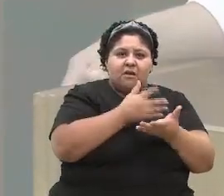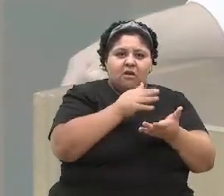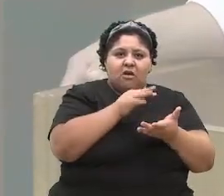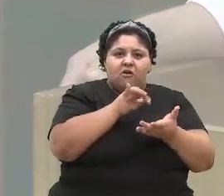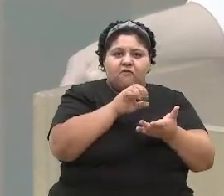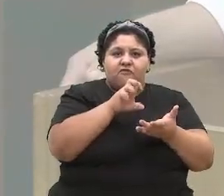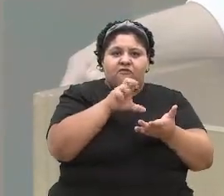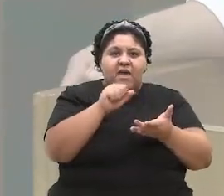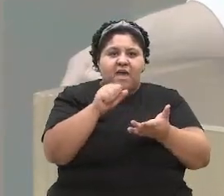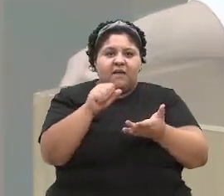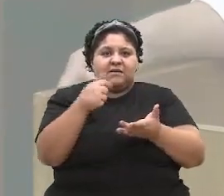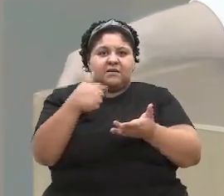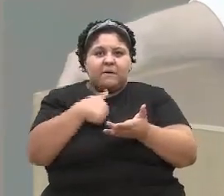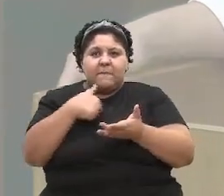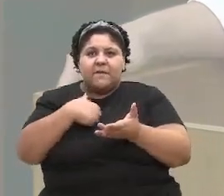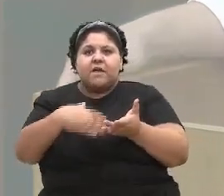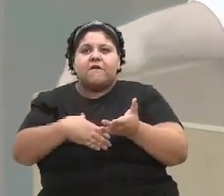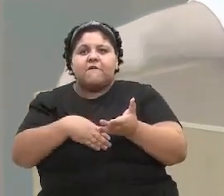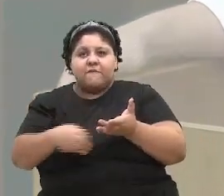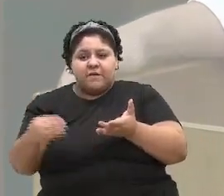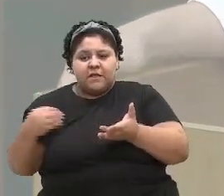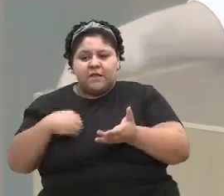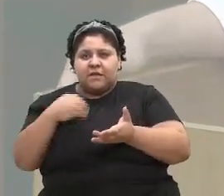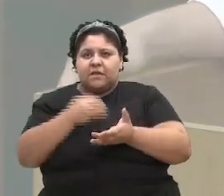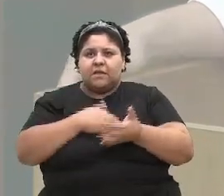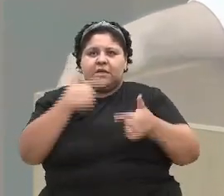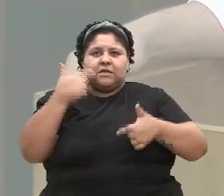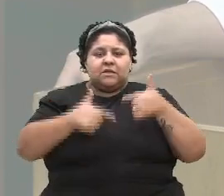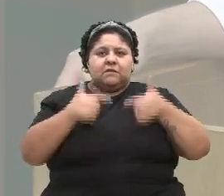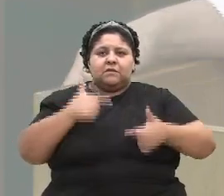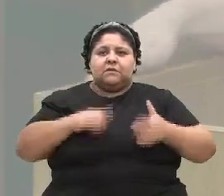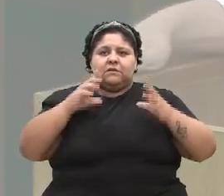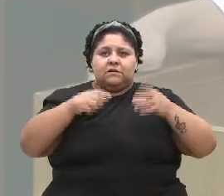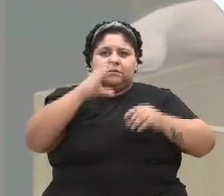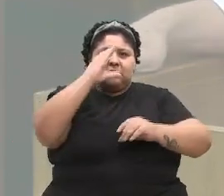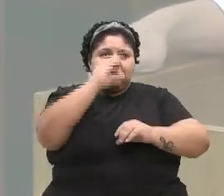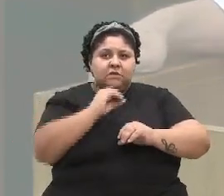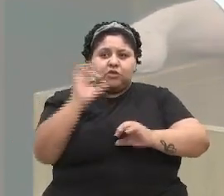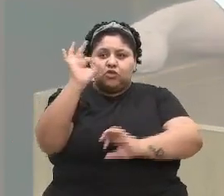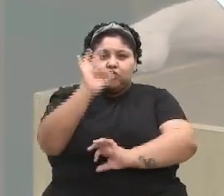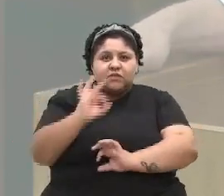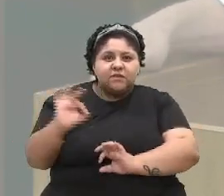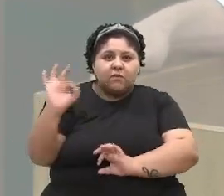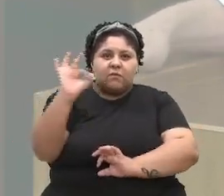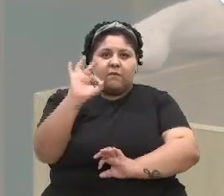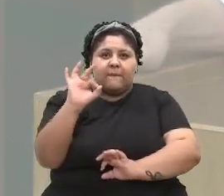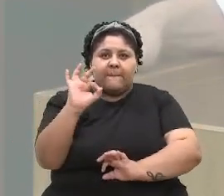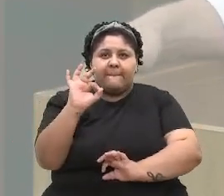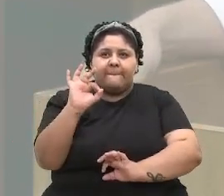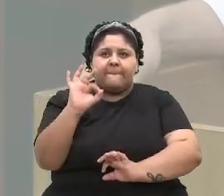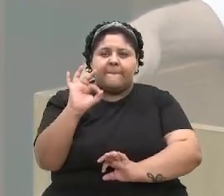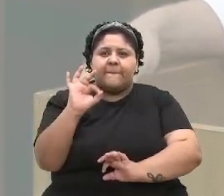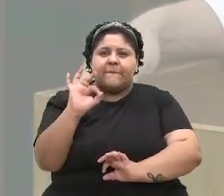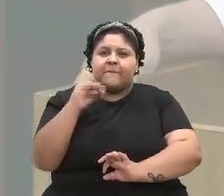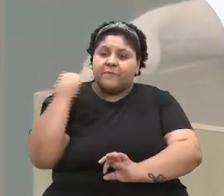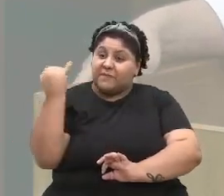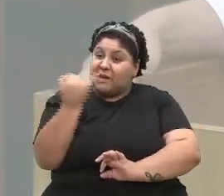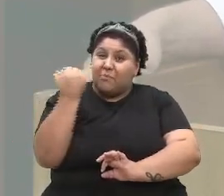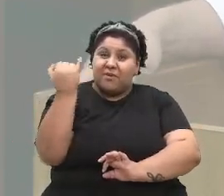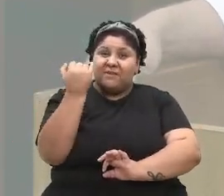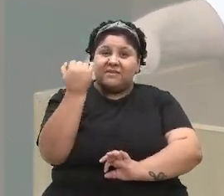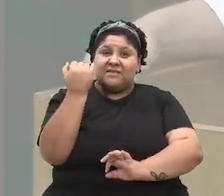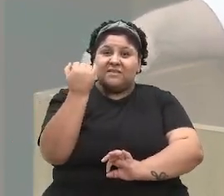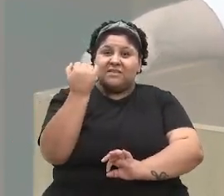médica. Está lá, trabalhou toda a noite na UTI do circo. Da importância do